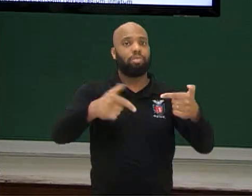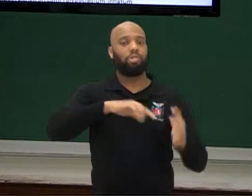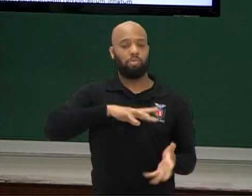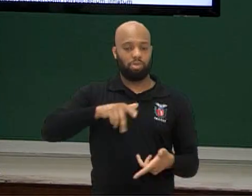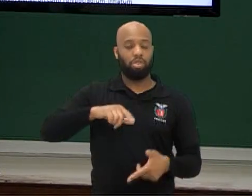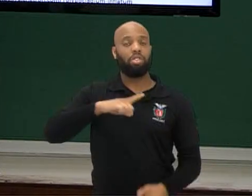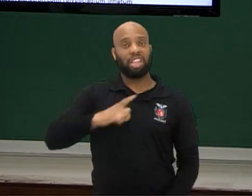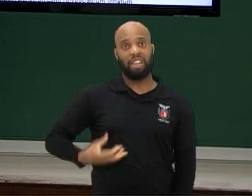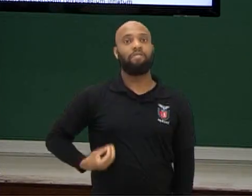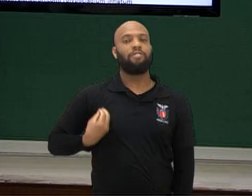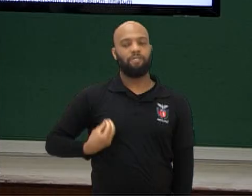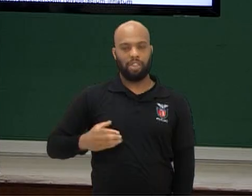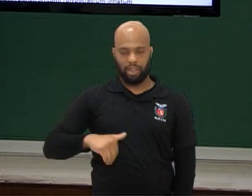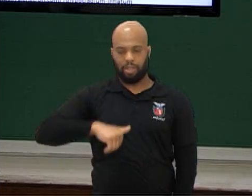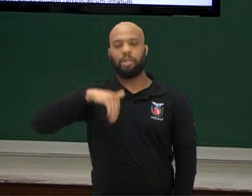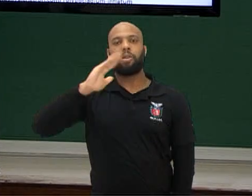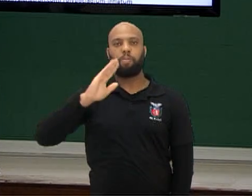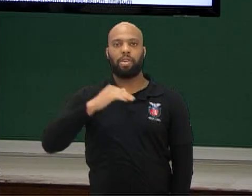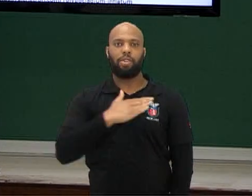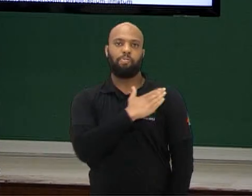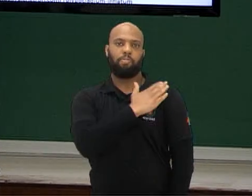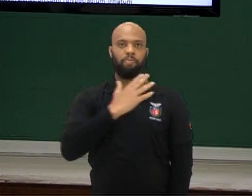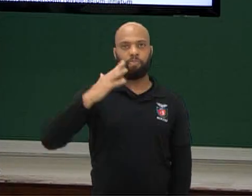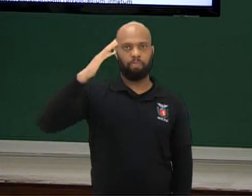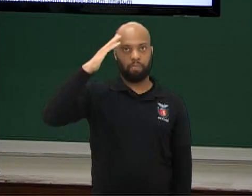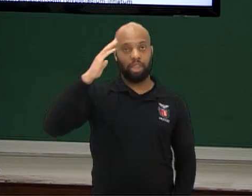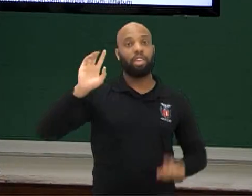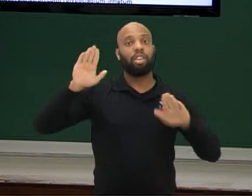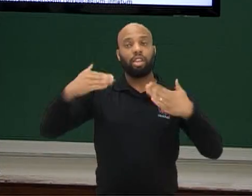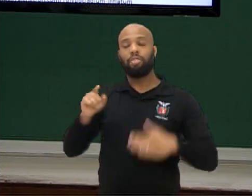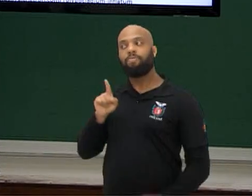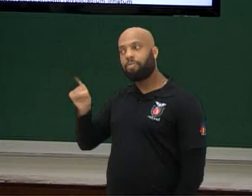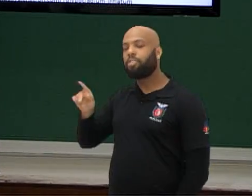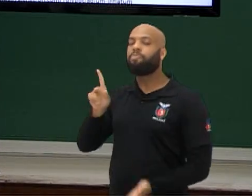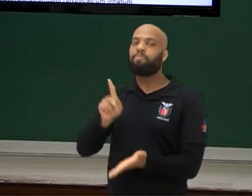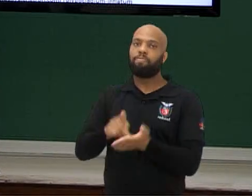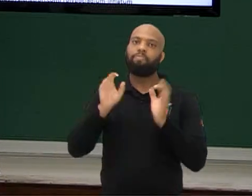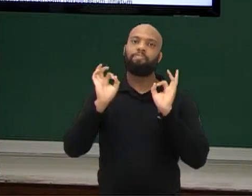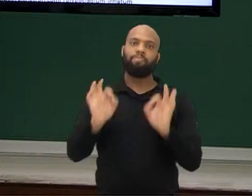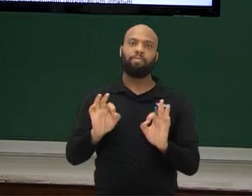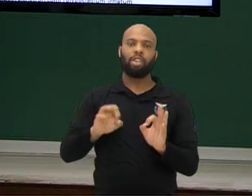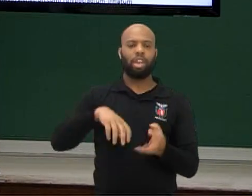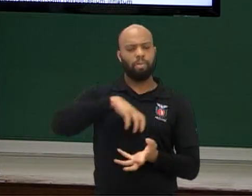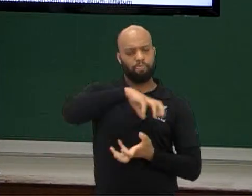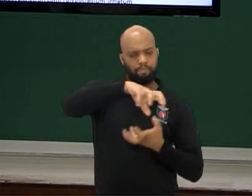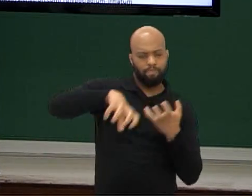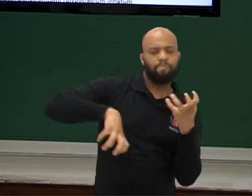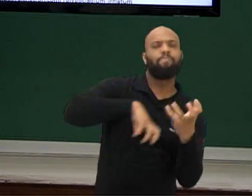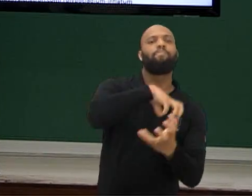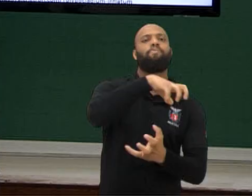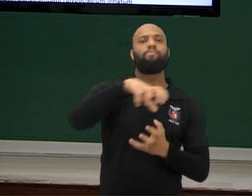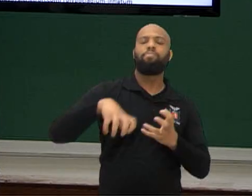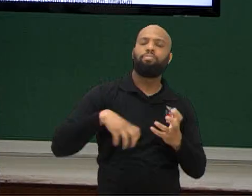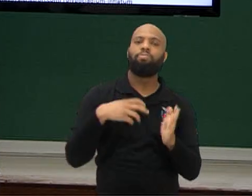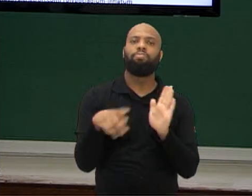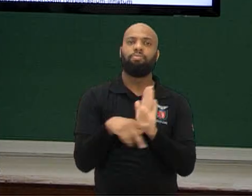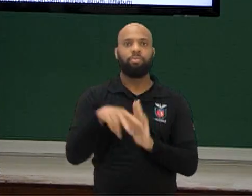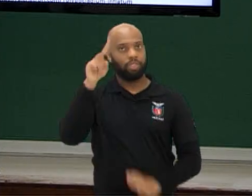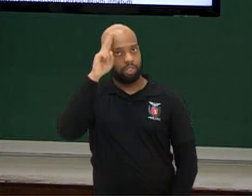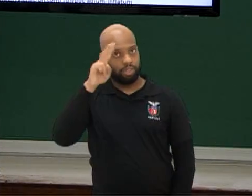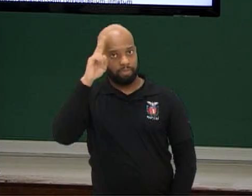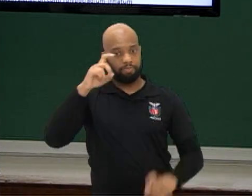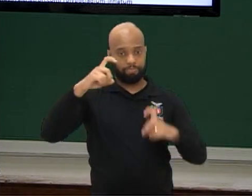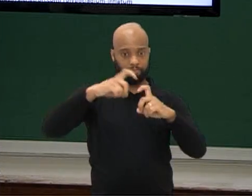uma sobrevida muito maior para os soldados. Então, realmente foi uma revolução na história da medicina.